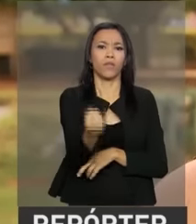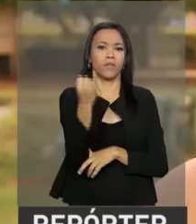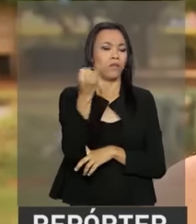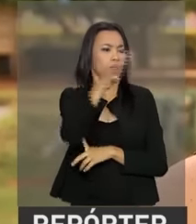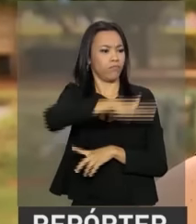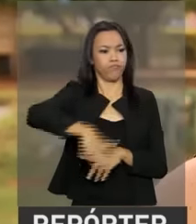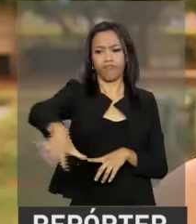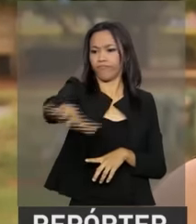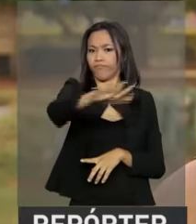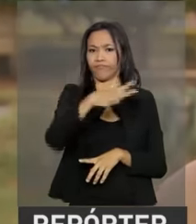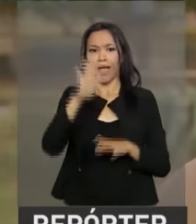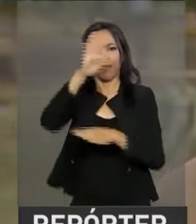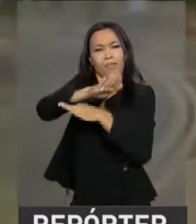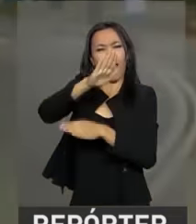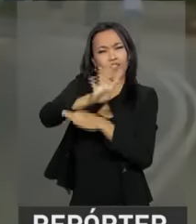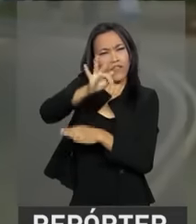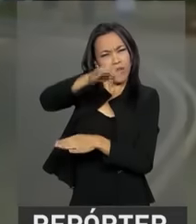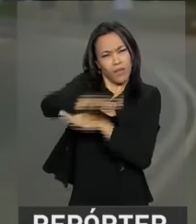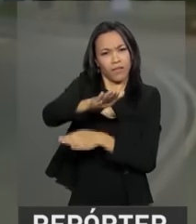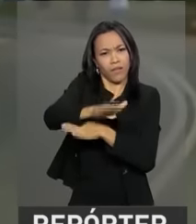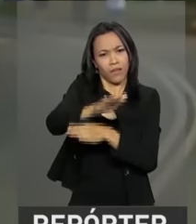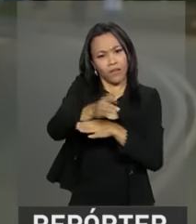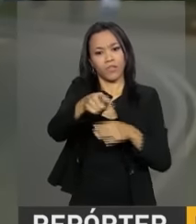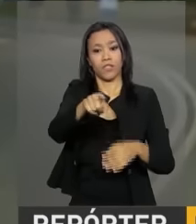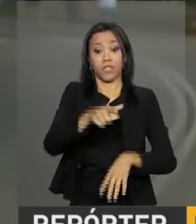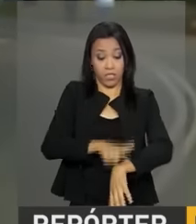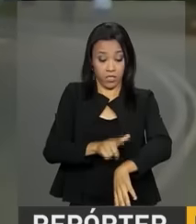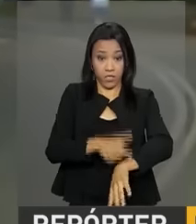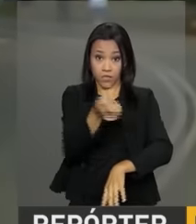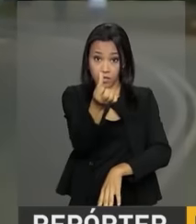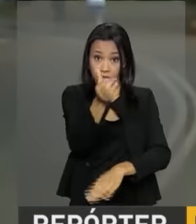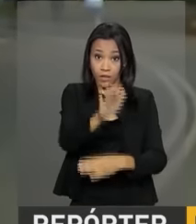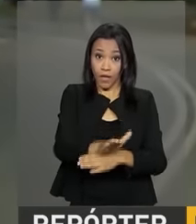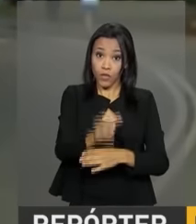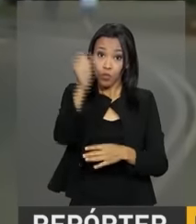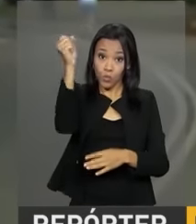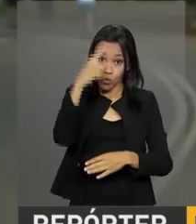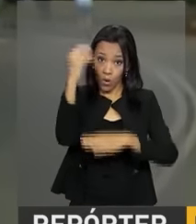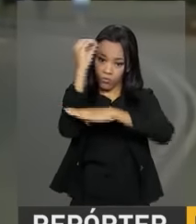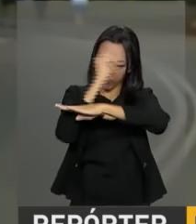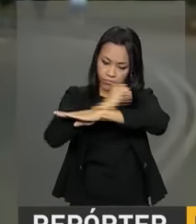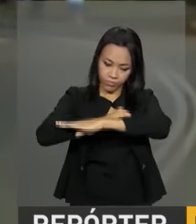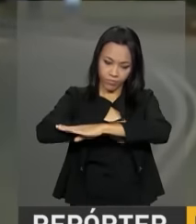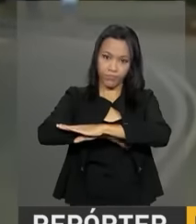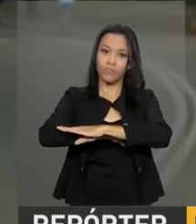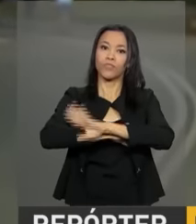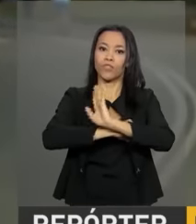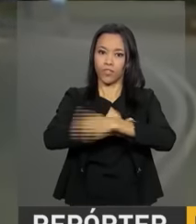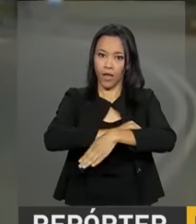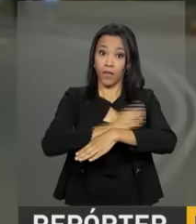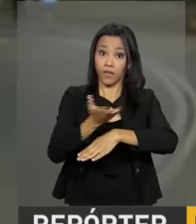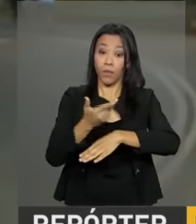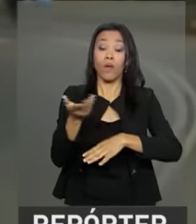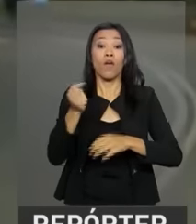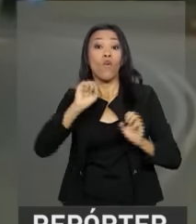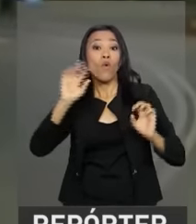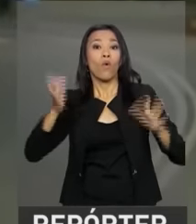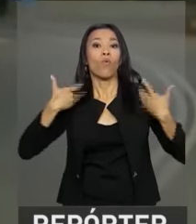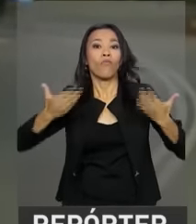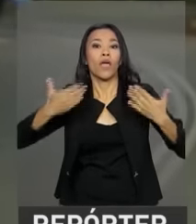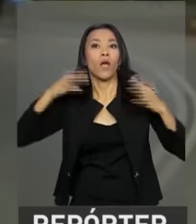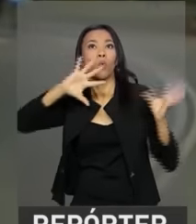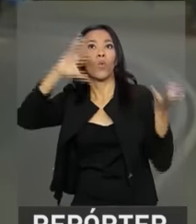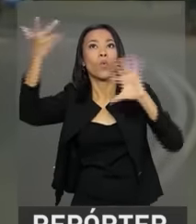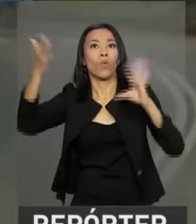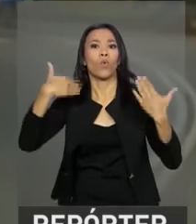parte aqui do do final da tarde né são um pouco mais de 6 horas da tarde e o sol já se pôs com a proximidade do verão os dias estão ficando